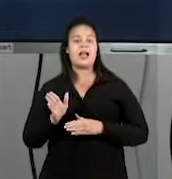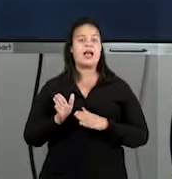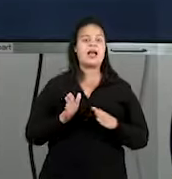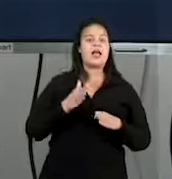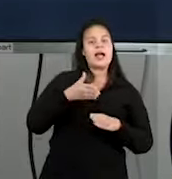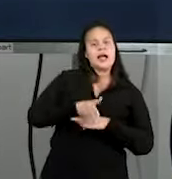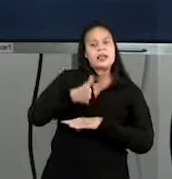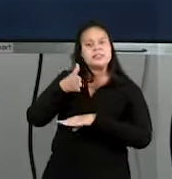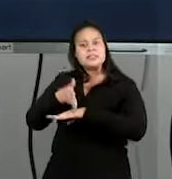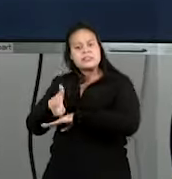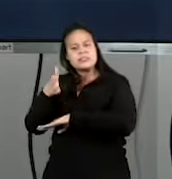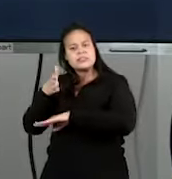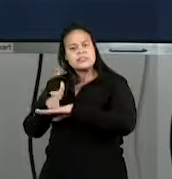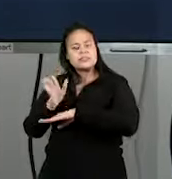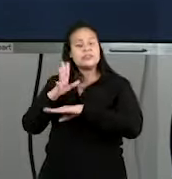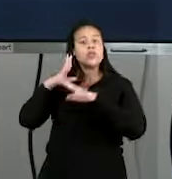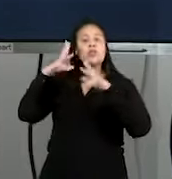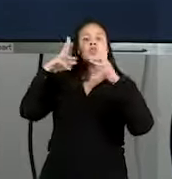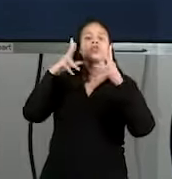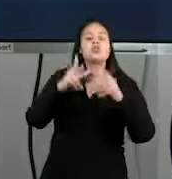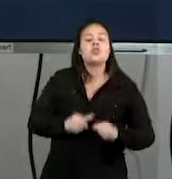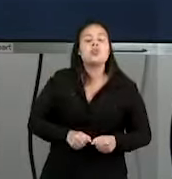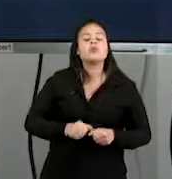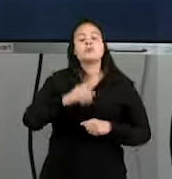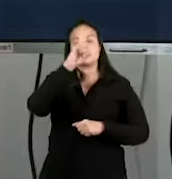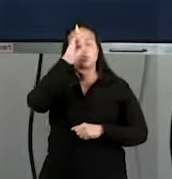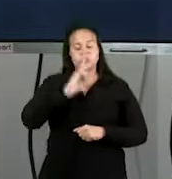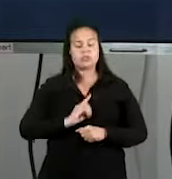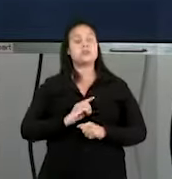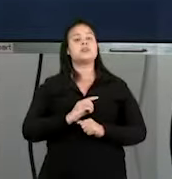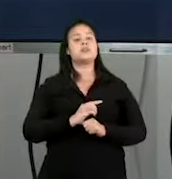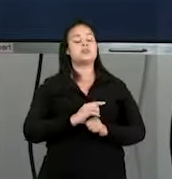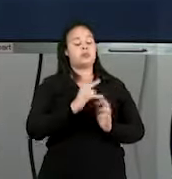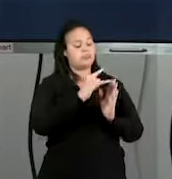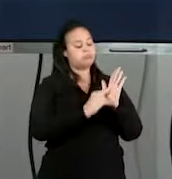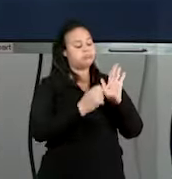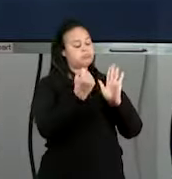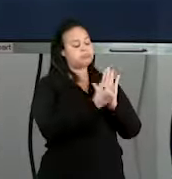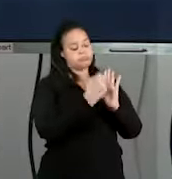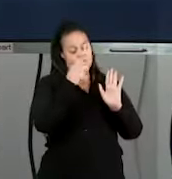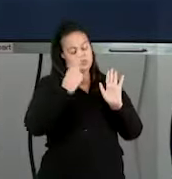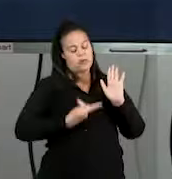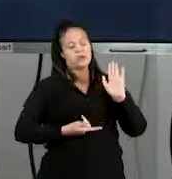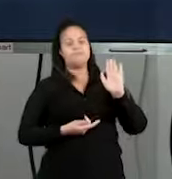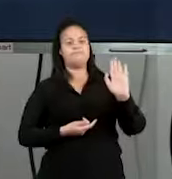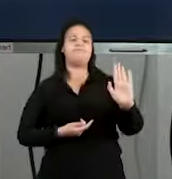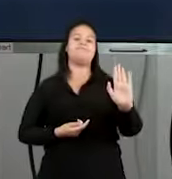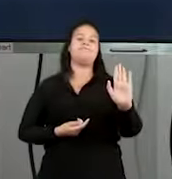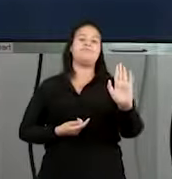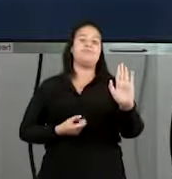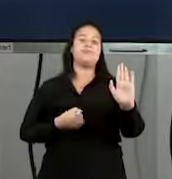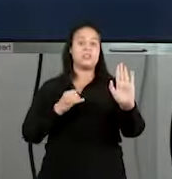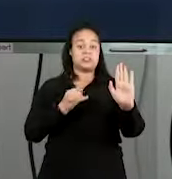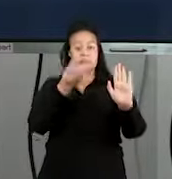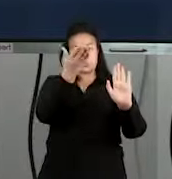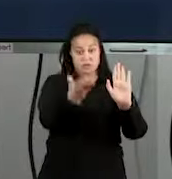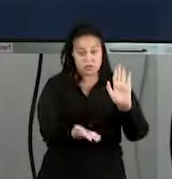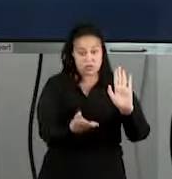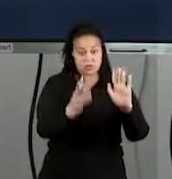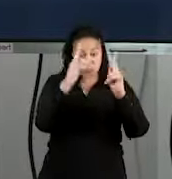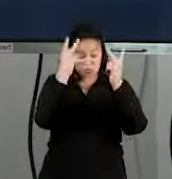de direito de todos aqueles que se declaram humanos. se você é um ser